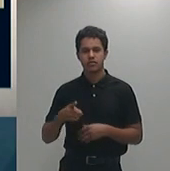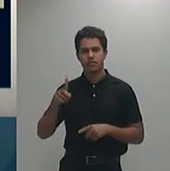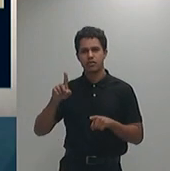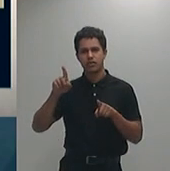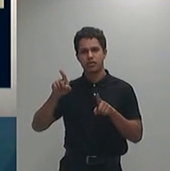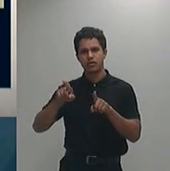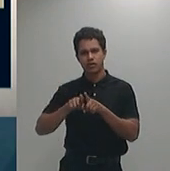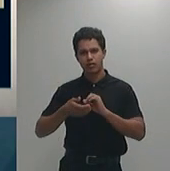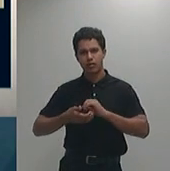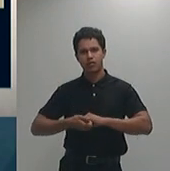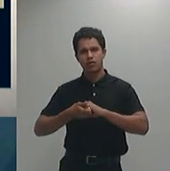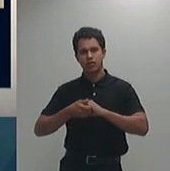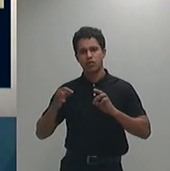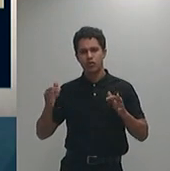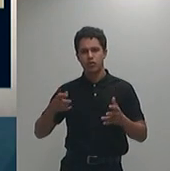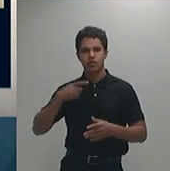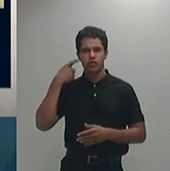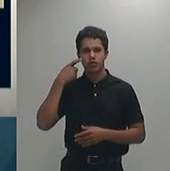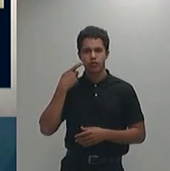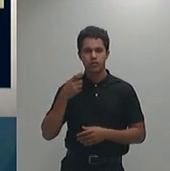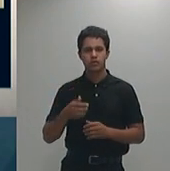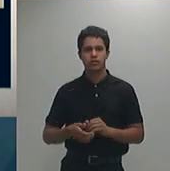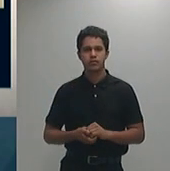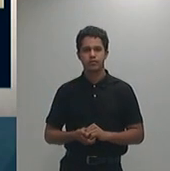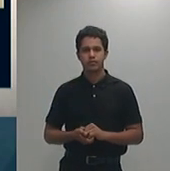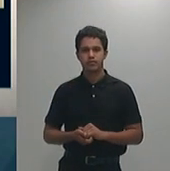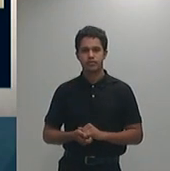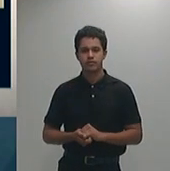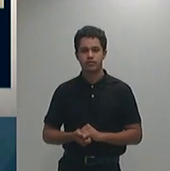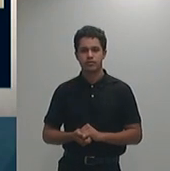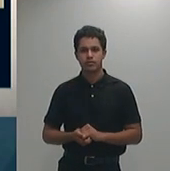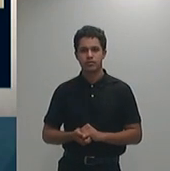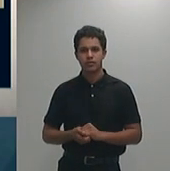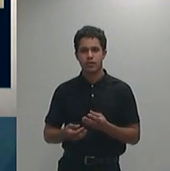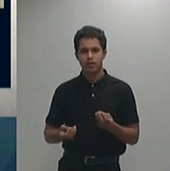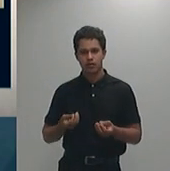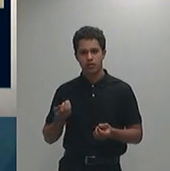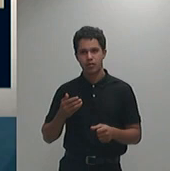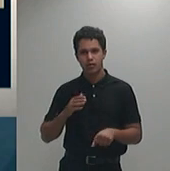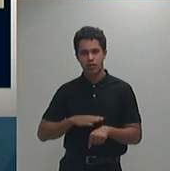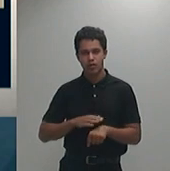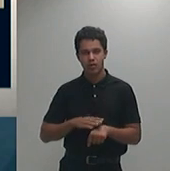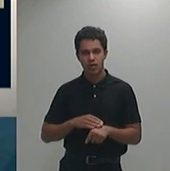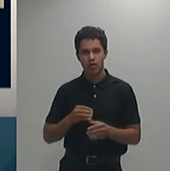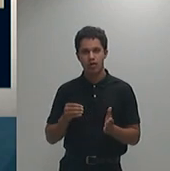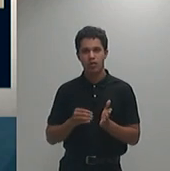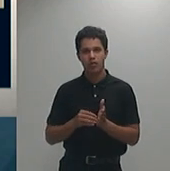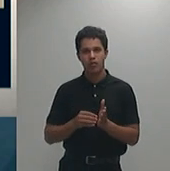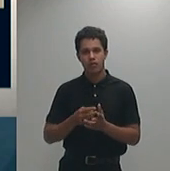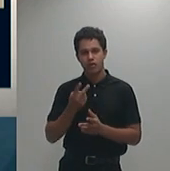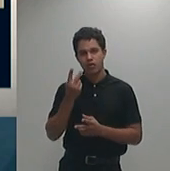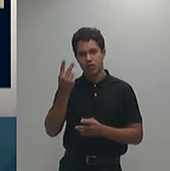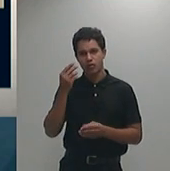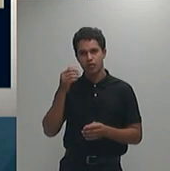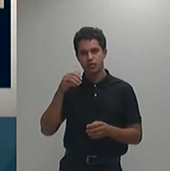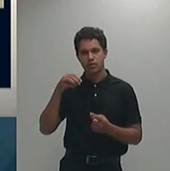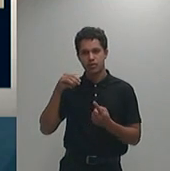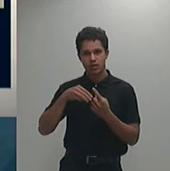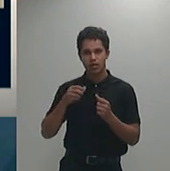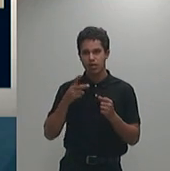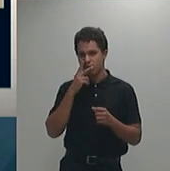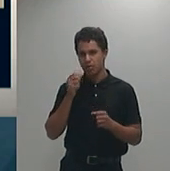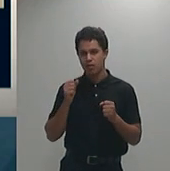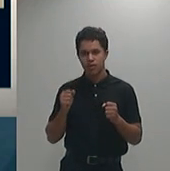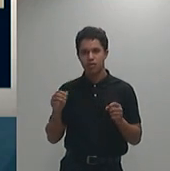pelo pelo do horário ausência de duas meninas e meninos que podemos encerrar a